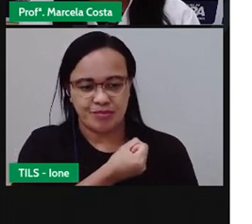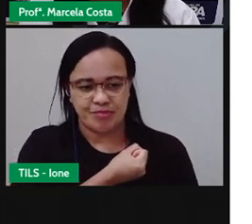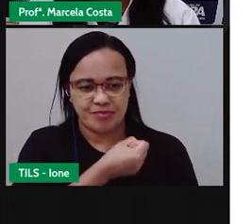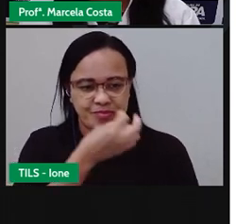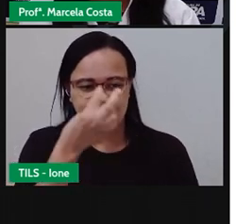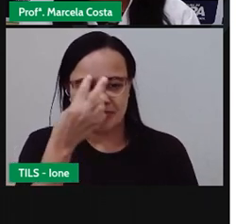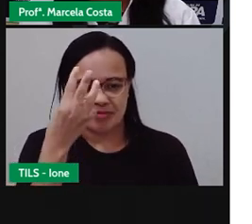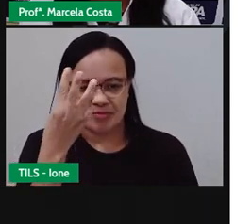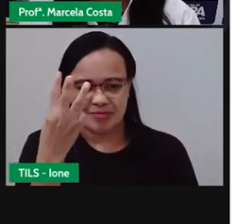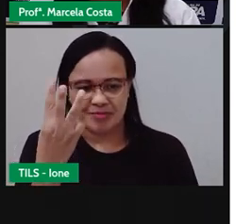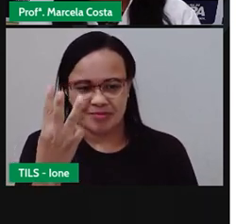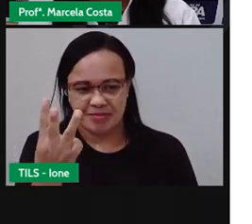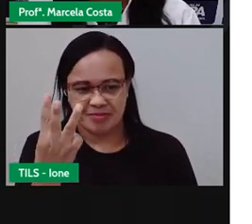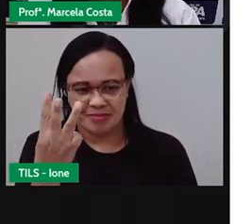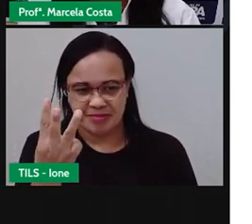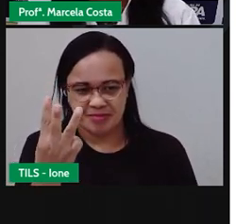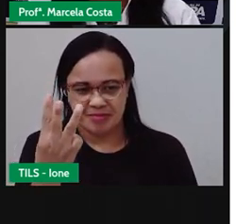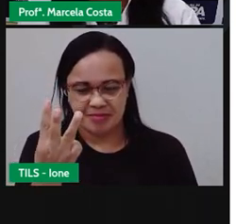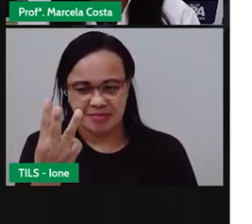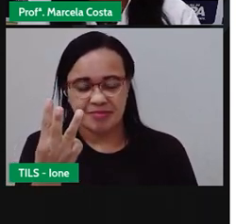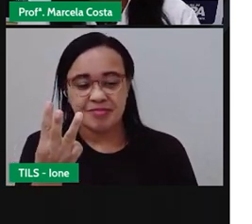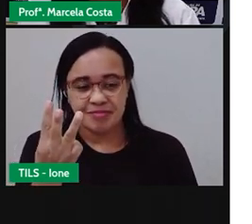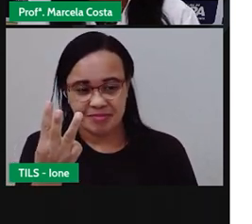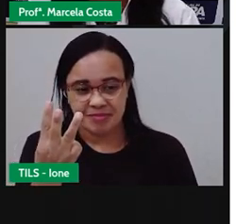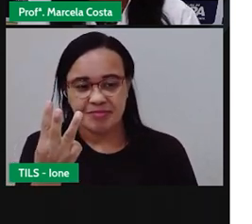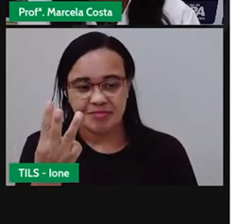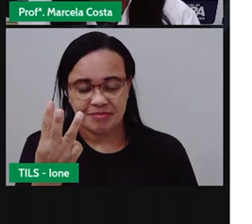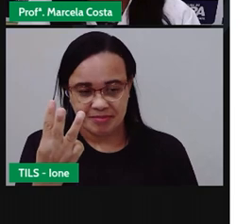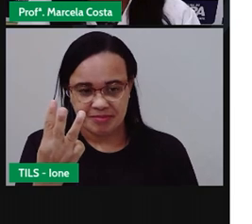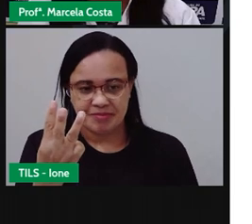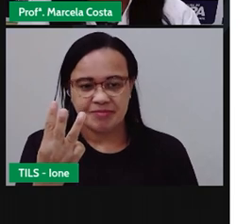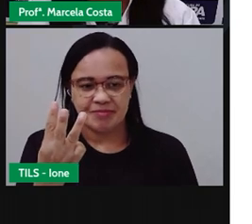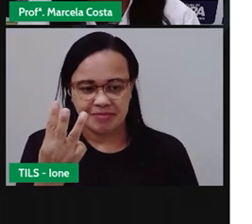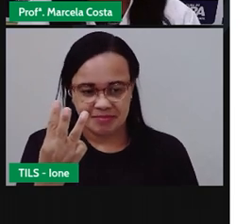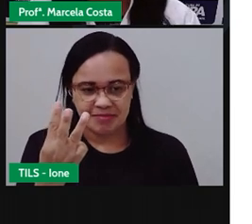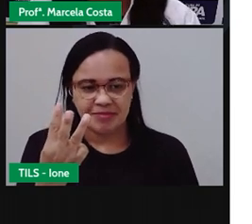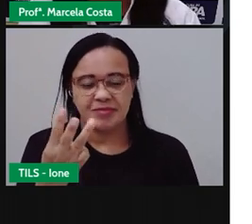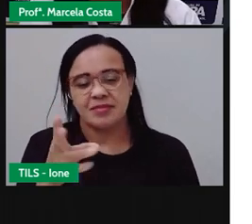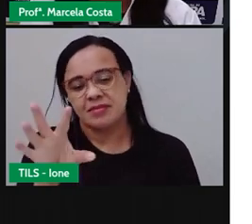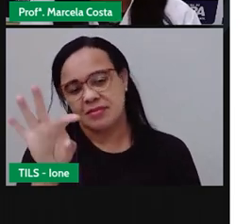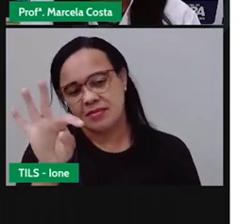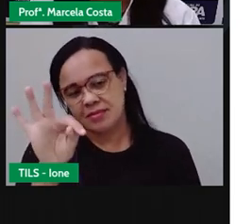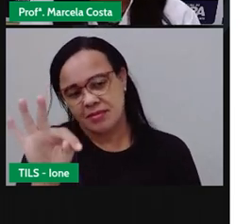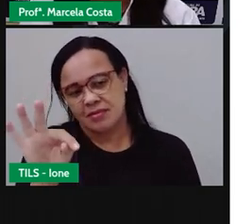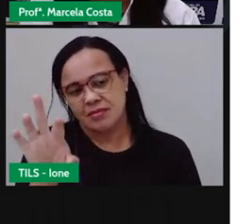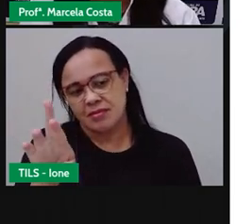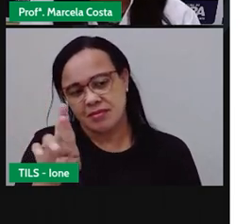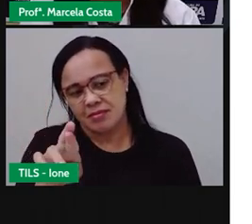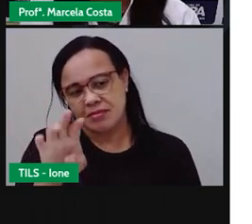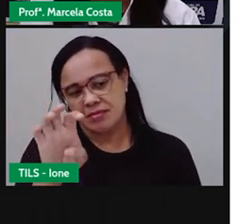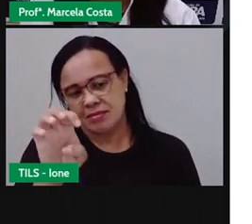E aí e o número 3 né 31